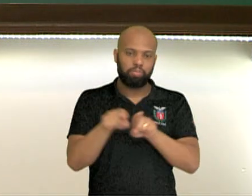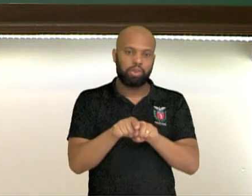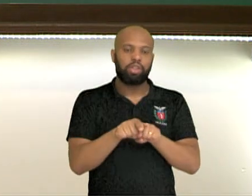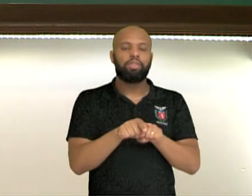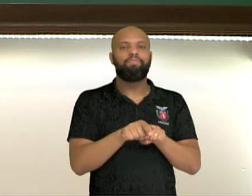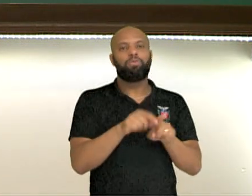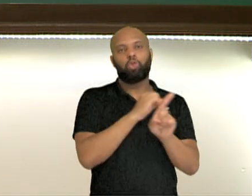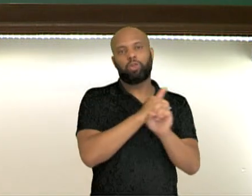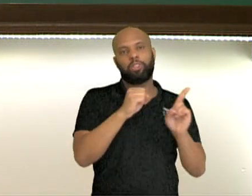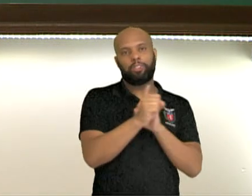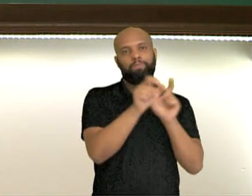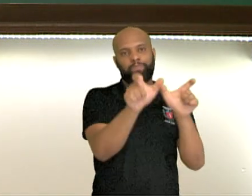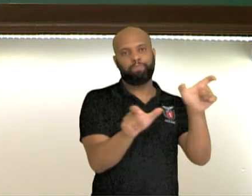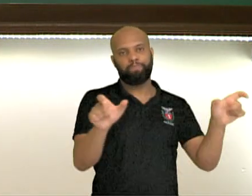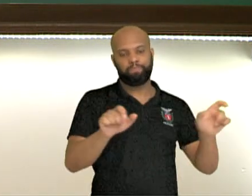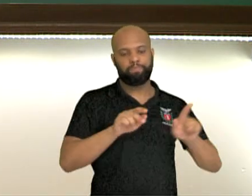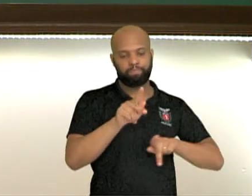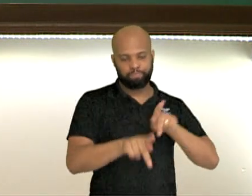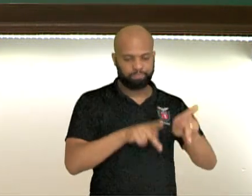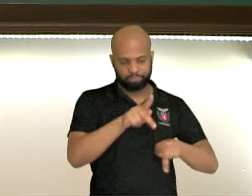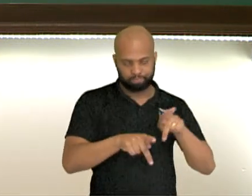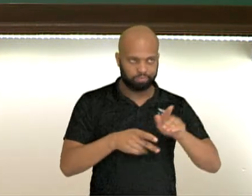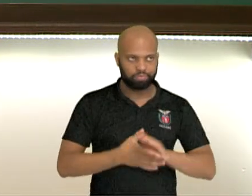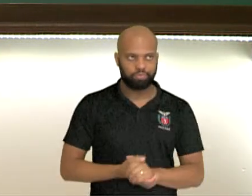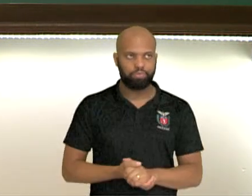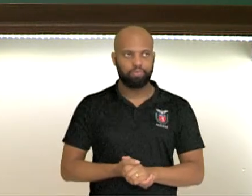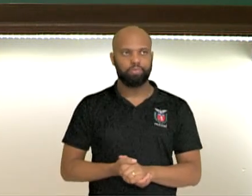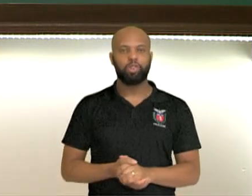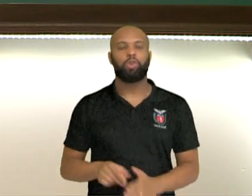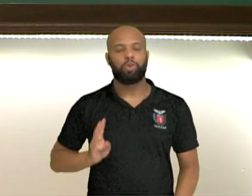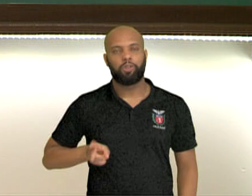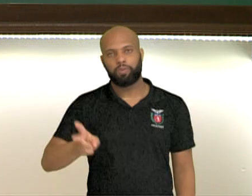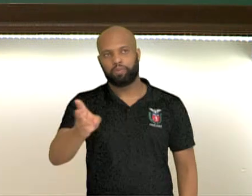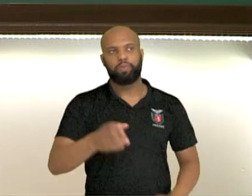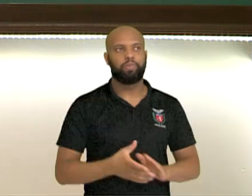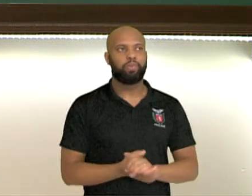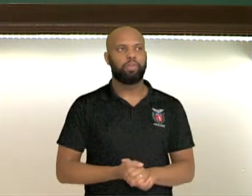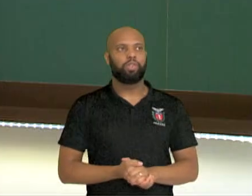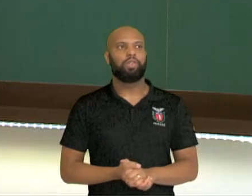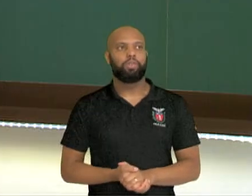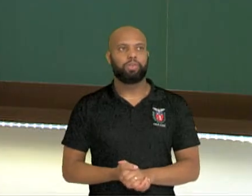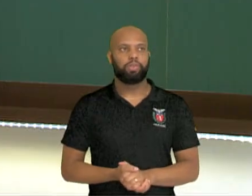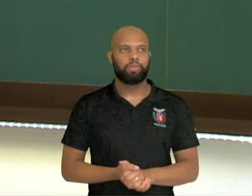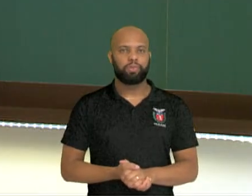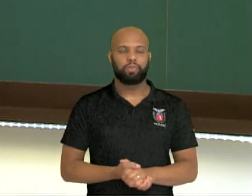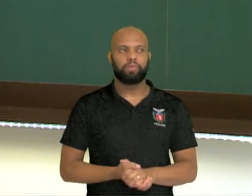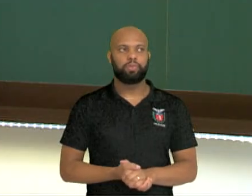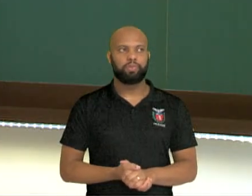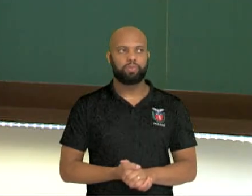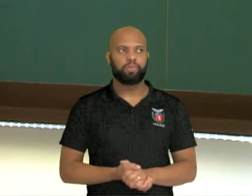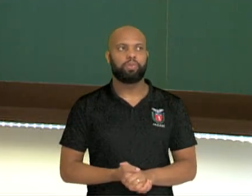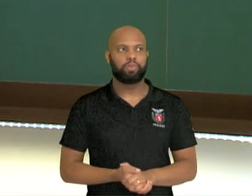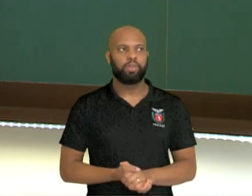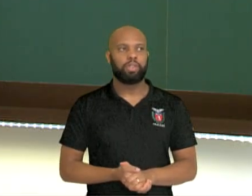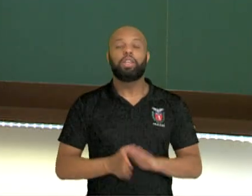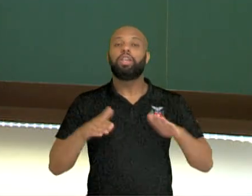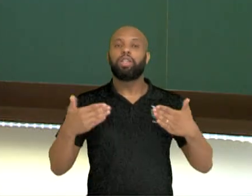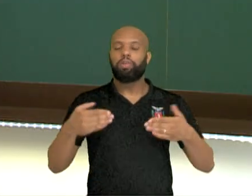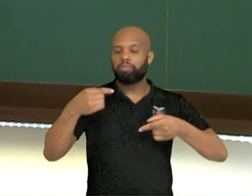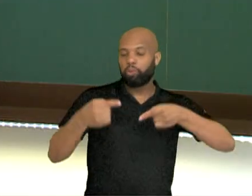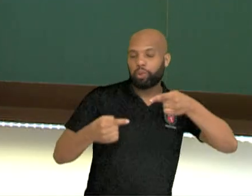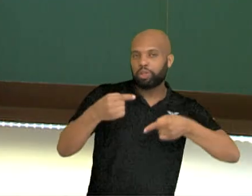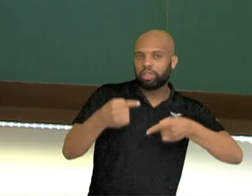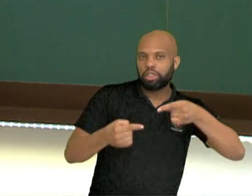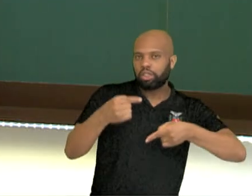própria sociedade. Correto? Vamos lá, pessoal, vamos dar sequência aqui? A política em